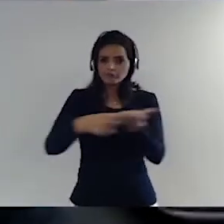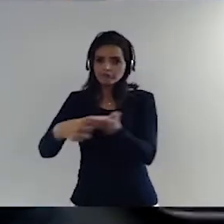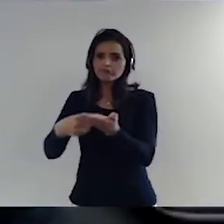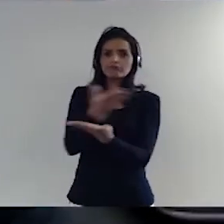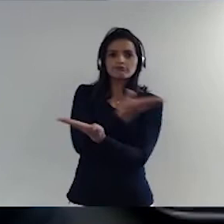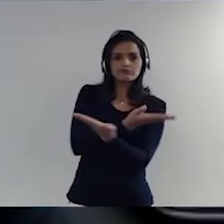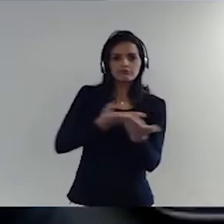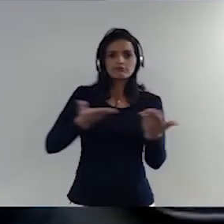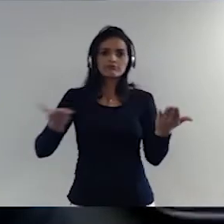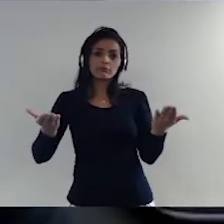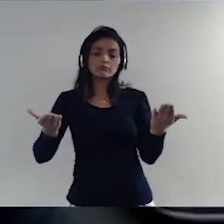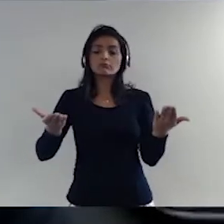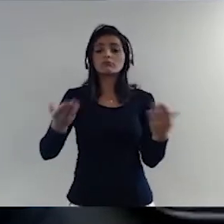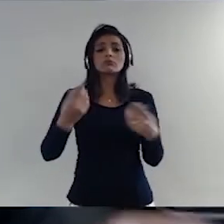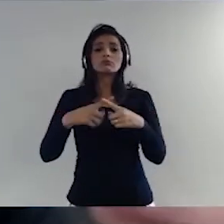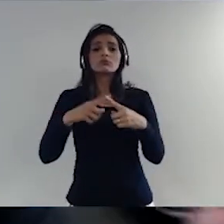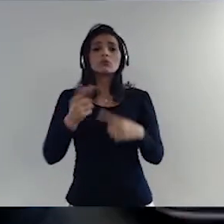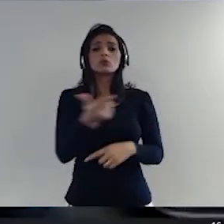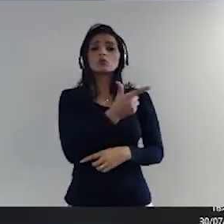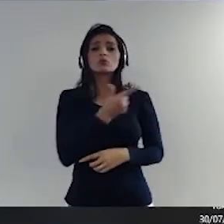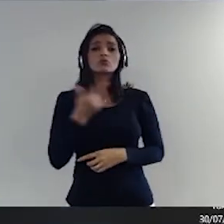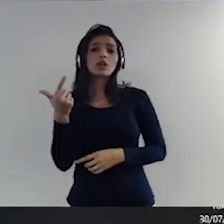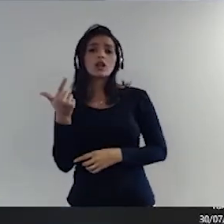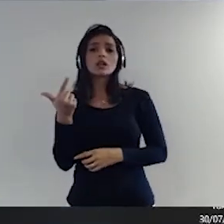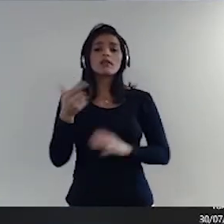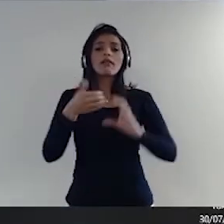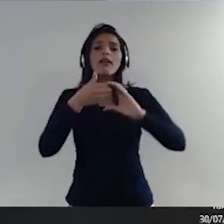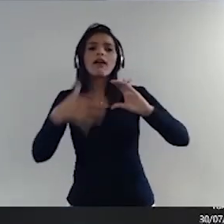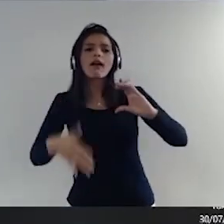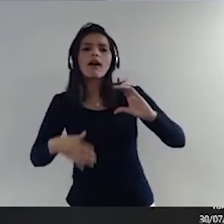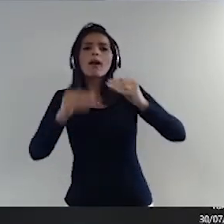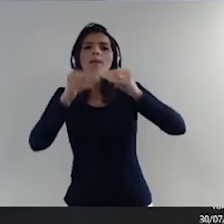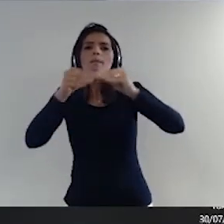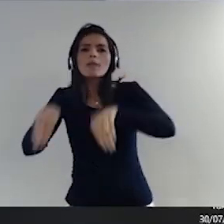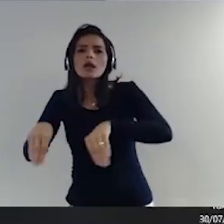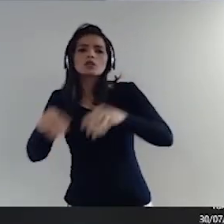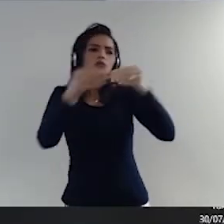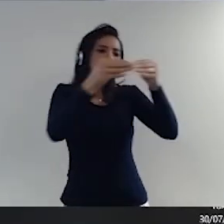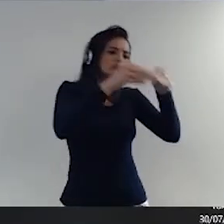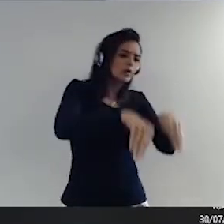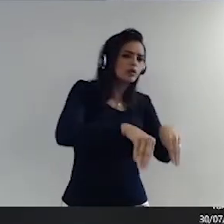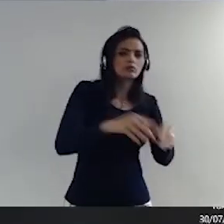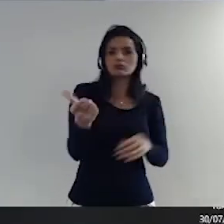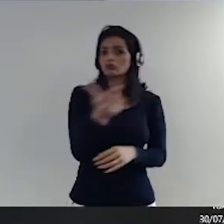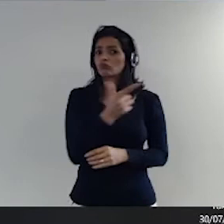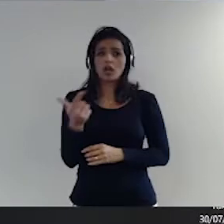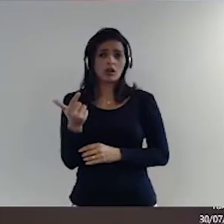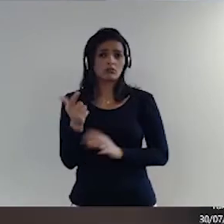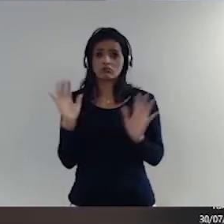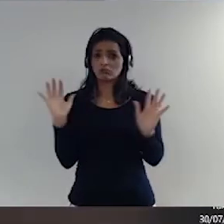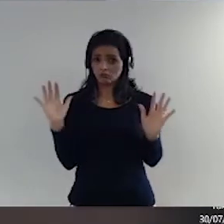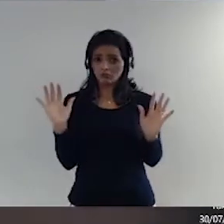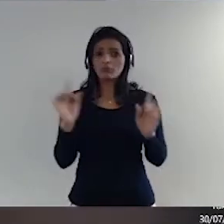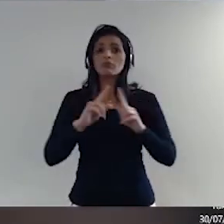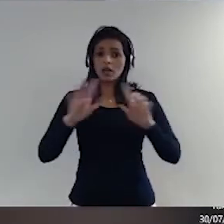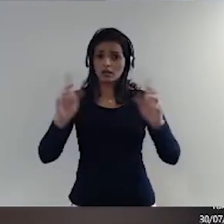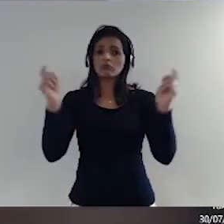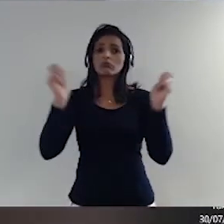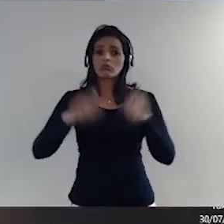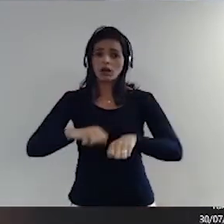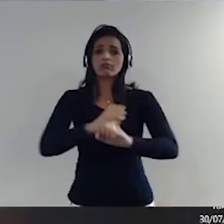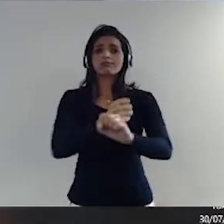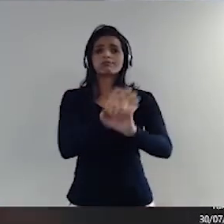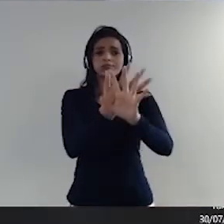a conciliação não tem a característica de causar prejuízo aos participantes. Mas observem